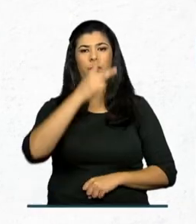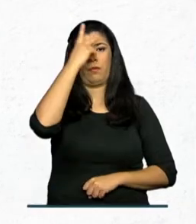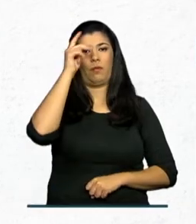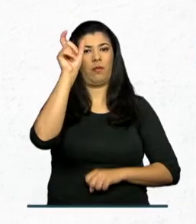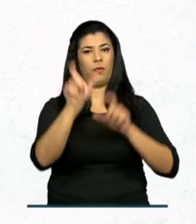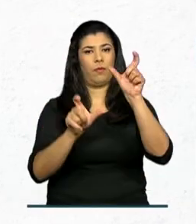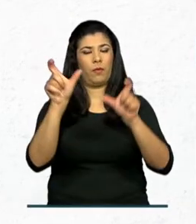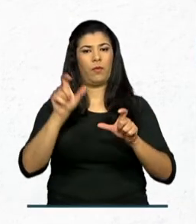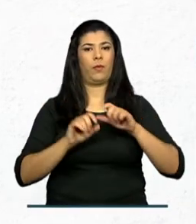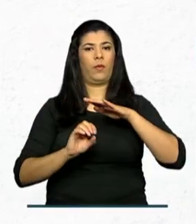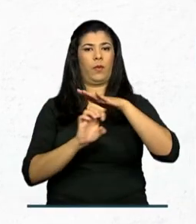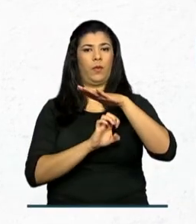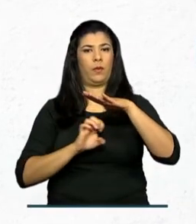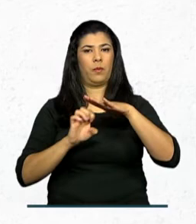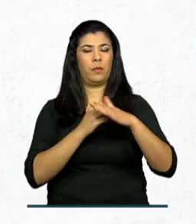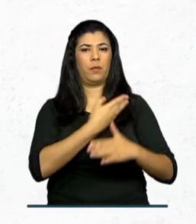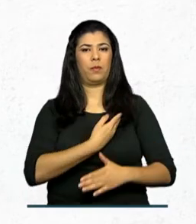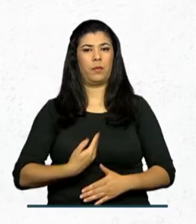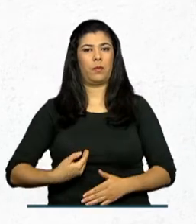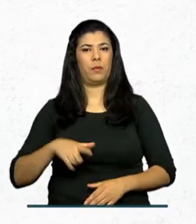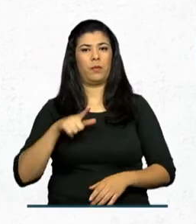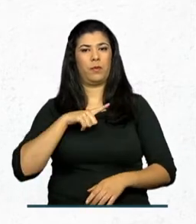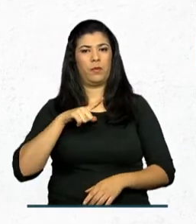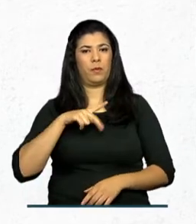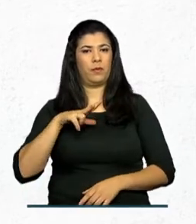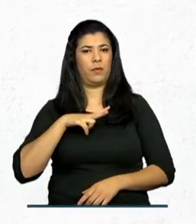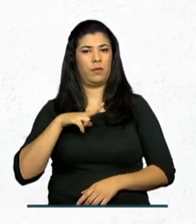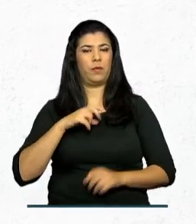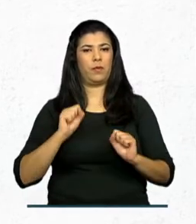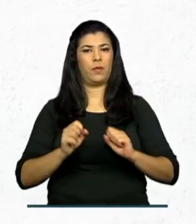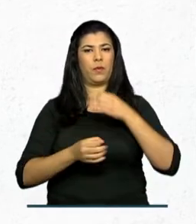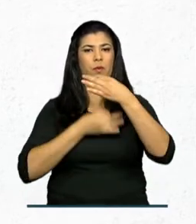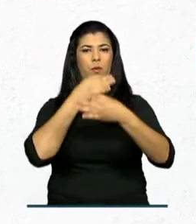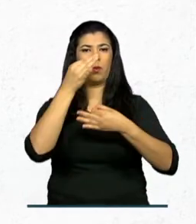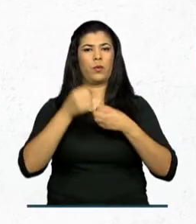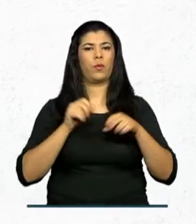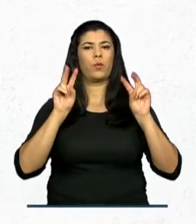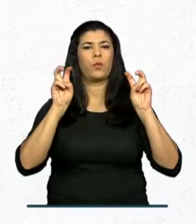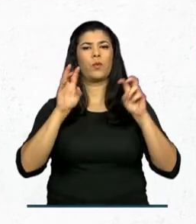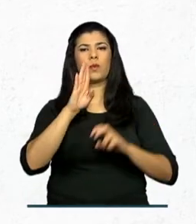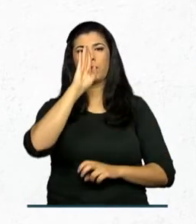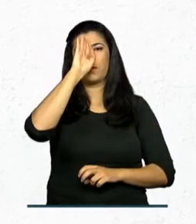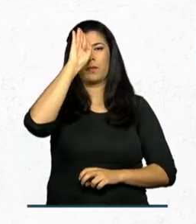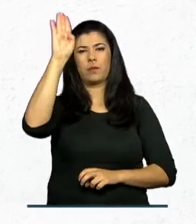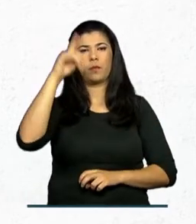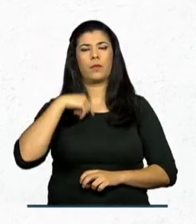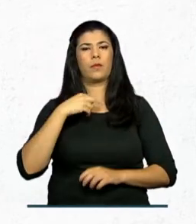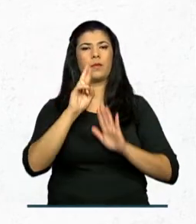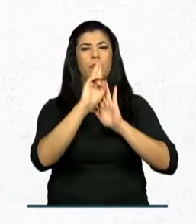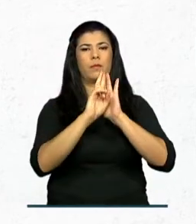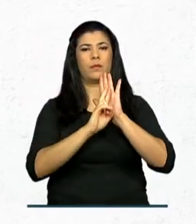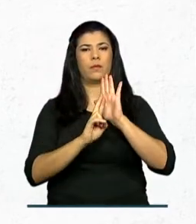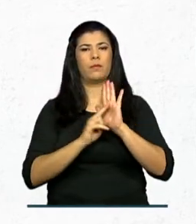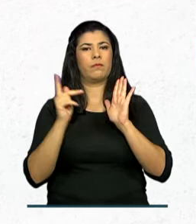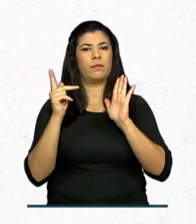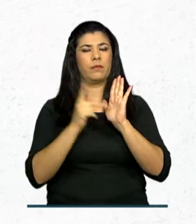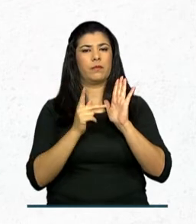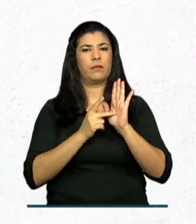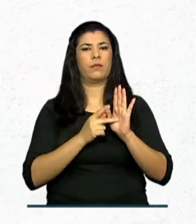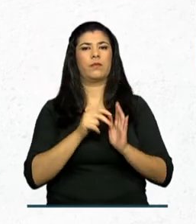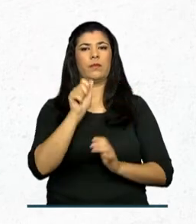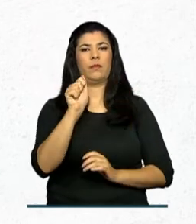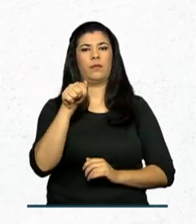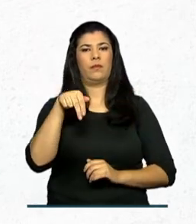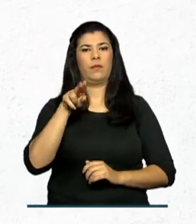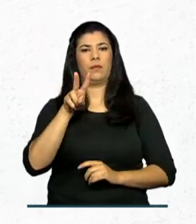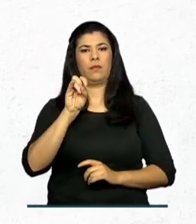Cidadãos, órgãos e entidades públicas e privadas podem fazer sugestões sobre os temas prioritários para regulamentação pela Agência